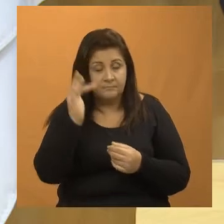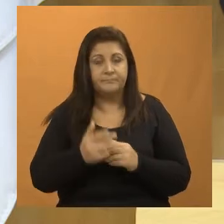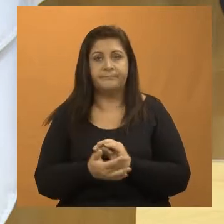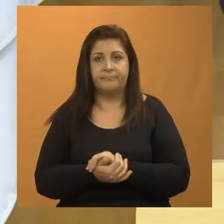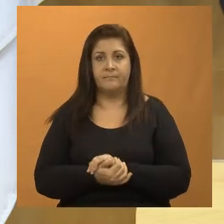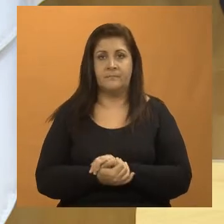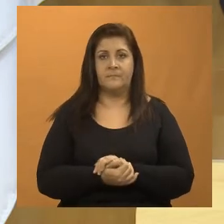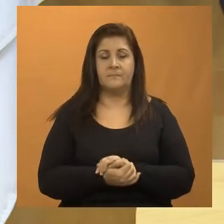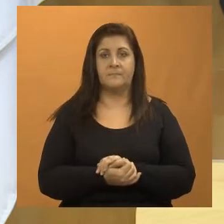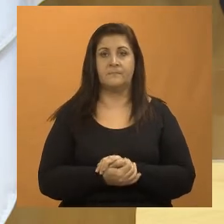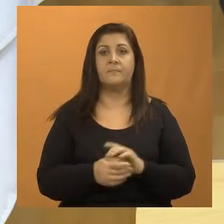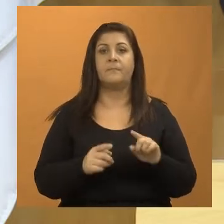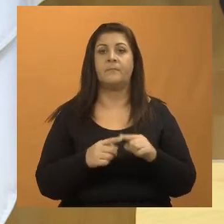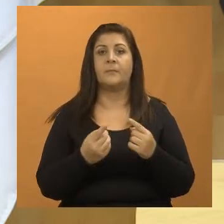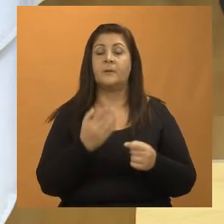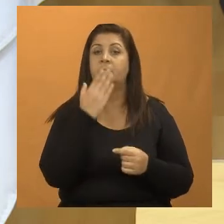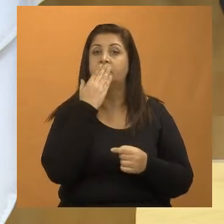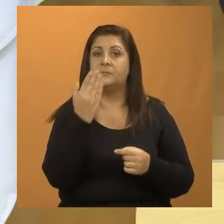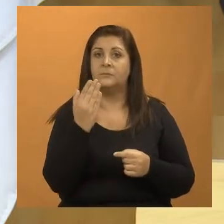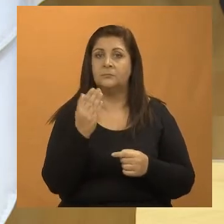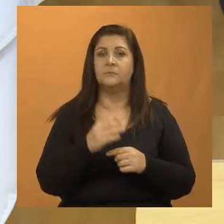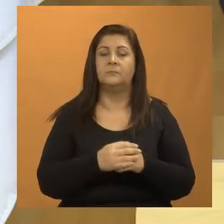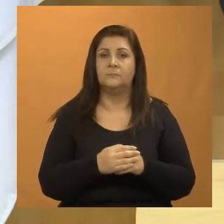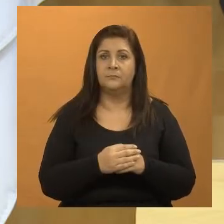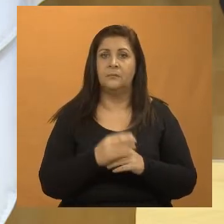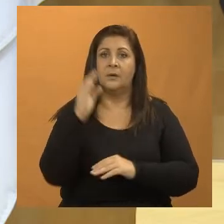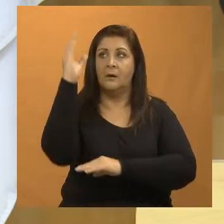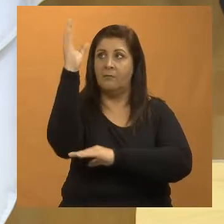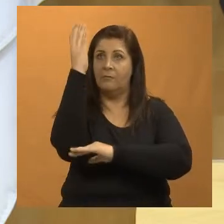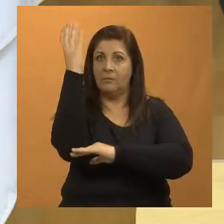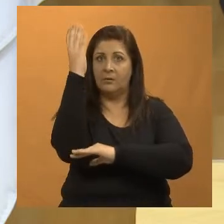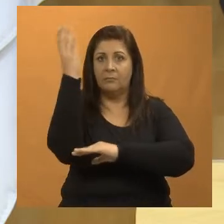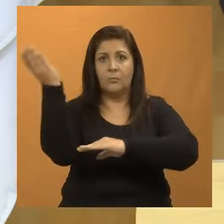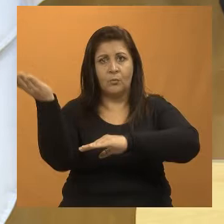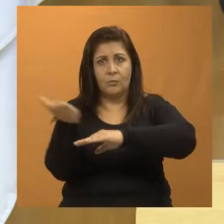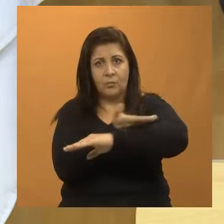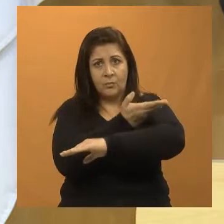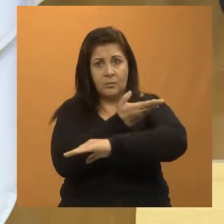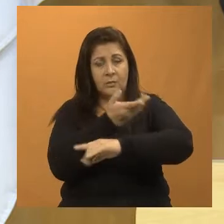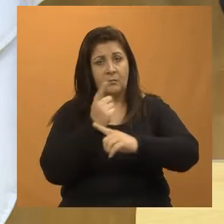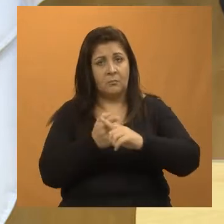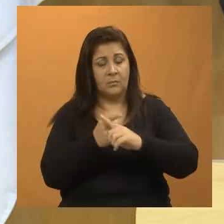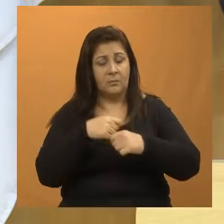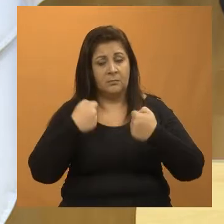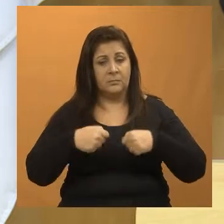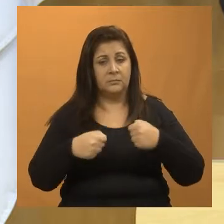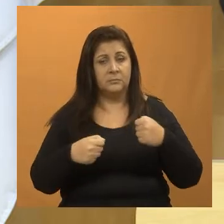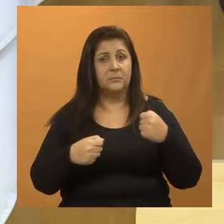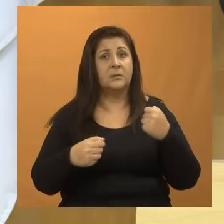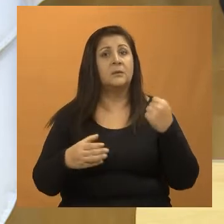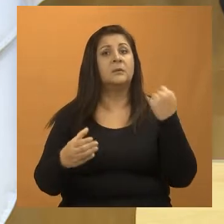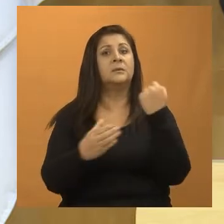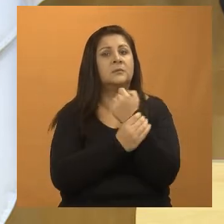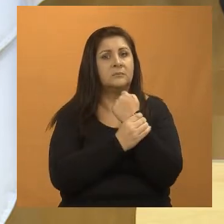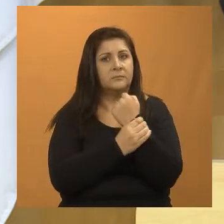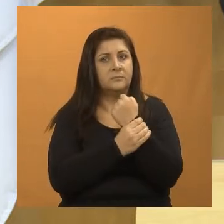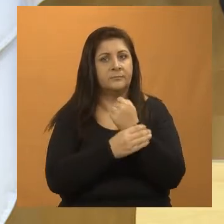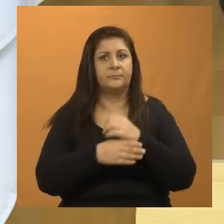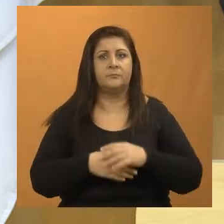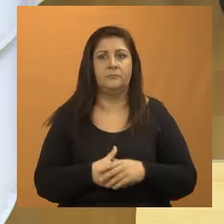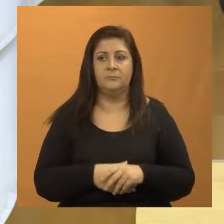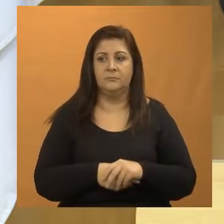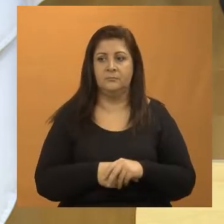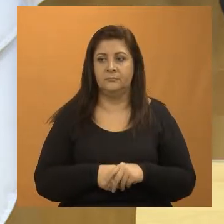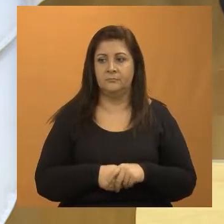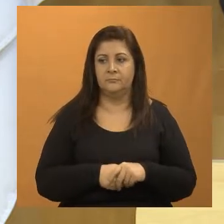até nós solicitamos a retirada daqueles eucaliptos por questão de segurança, e não por capricho. Fazer a sombra